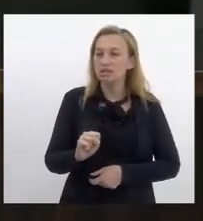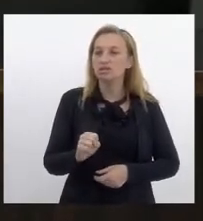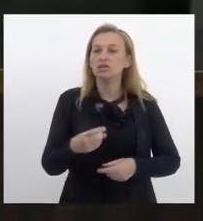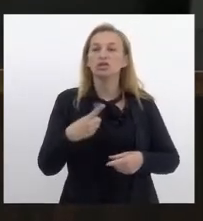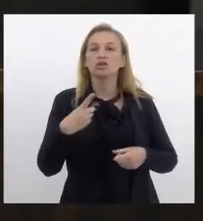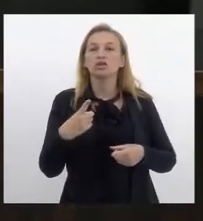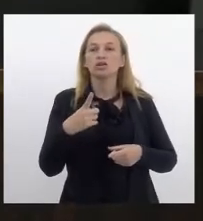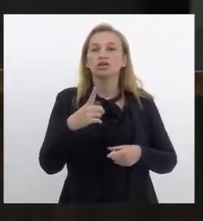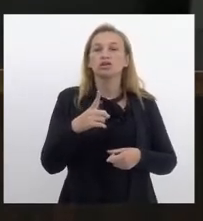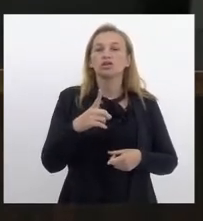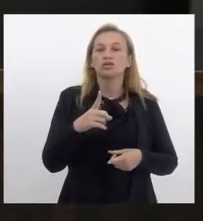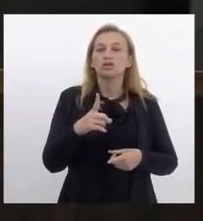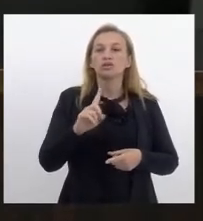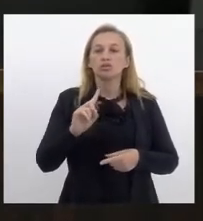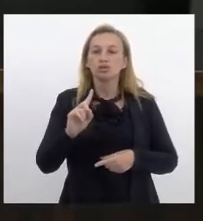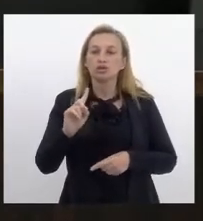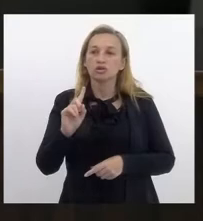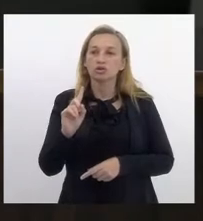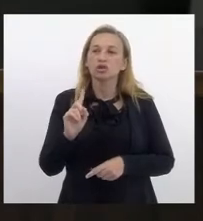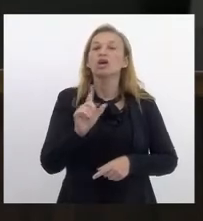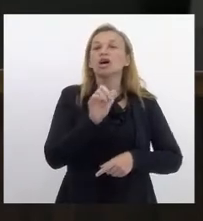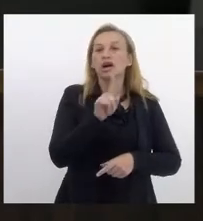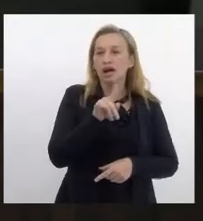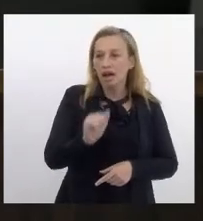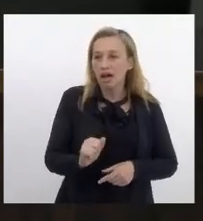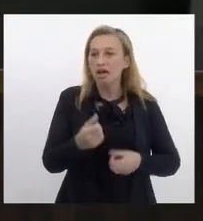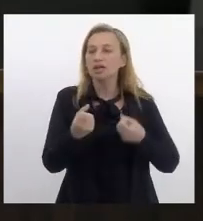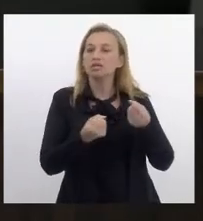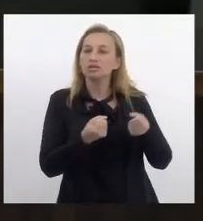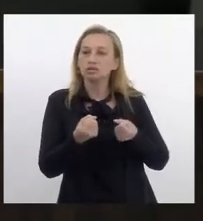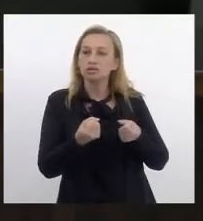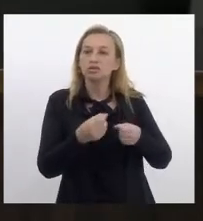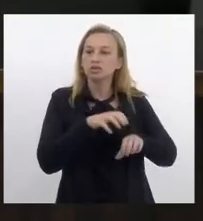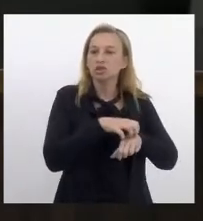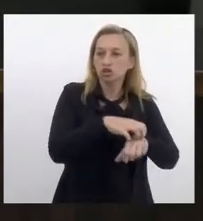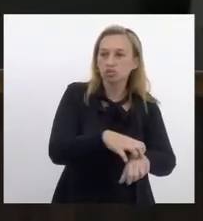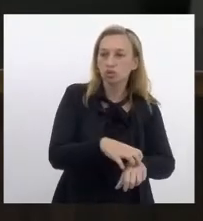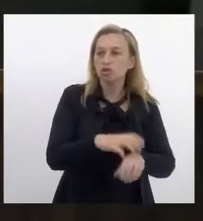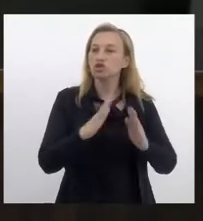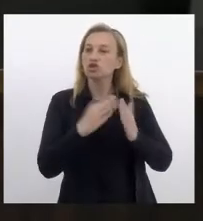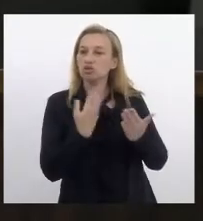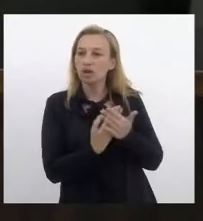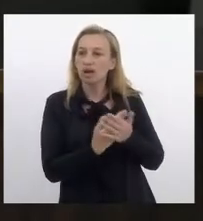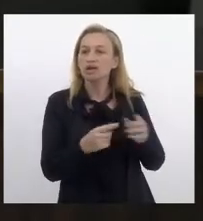de transporte escolar, dos veículos de carga, dos veículos de transporte coletivo de passageiros.